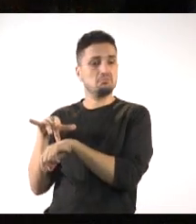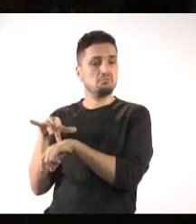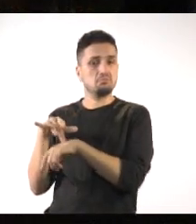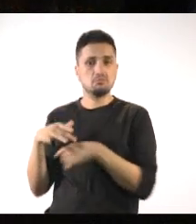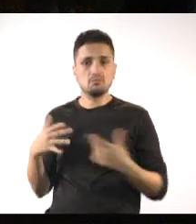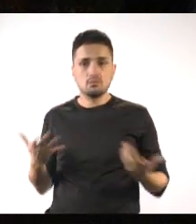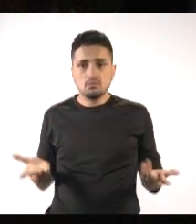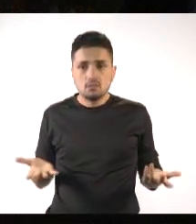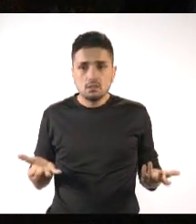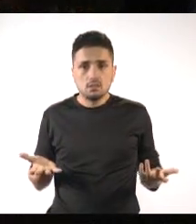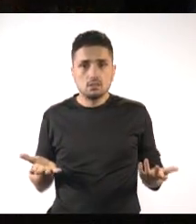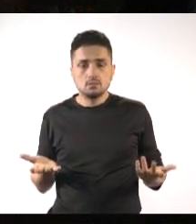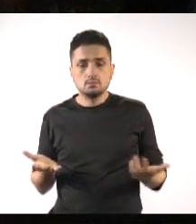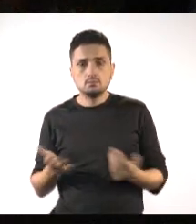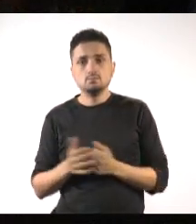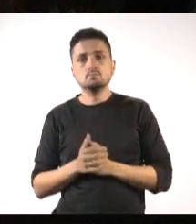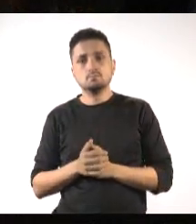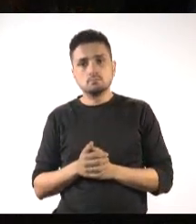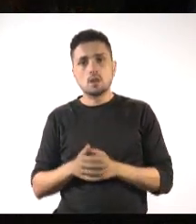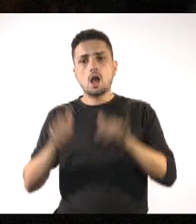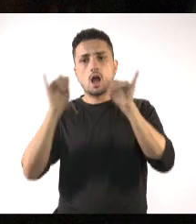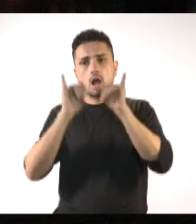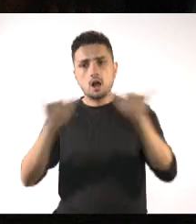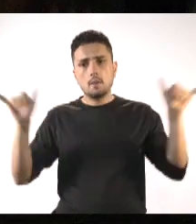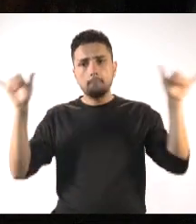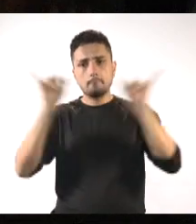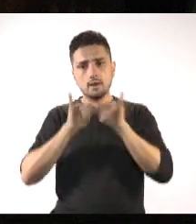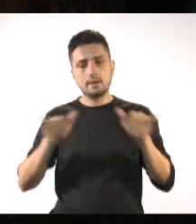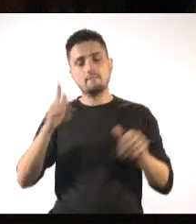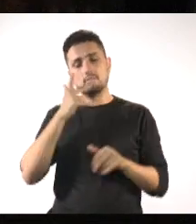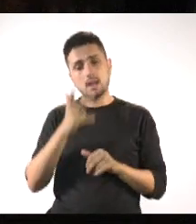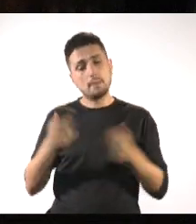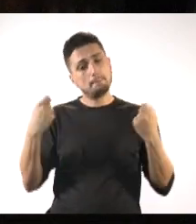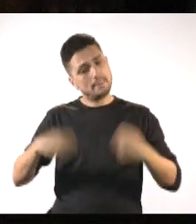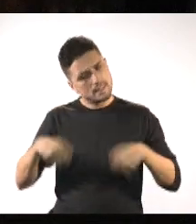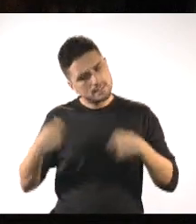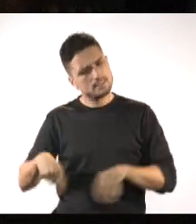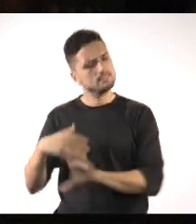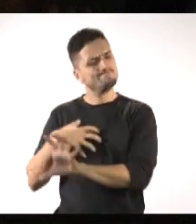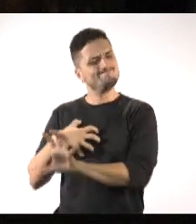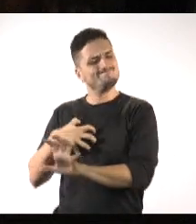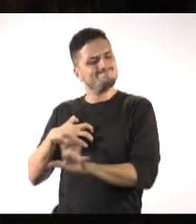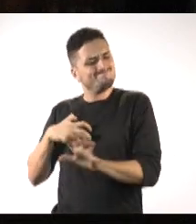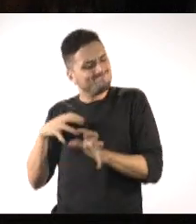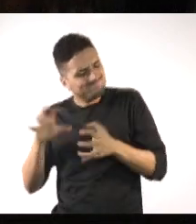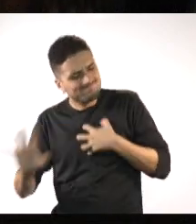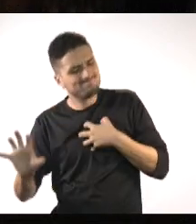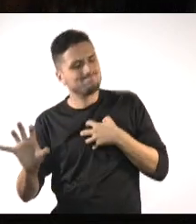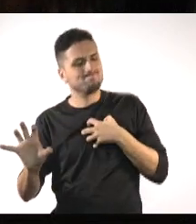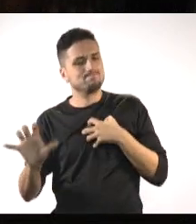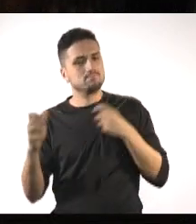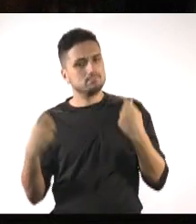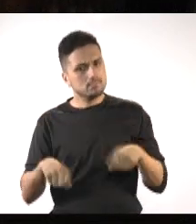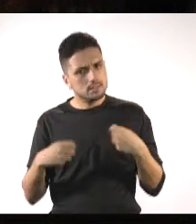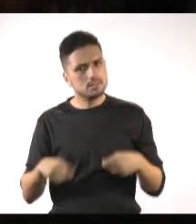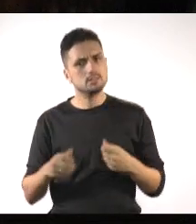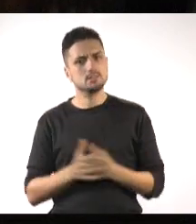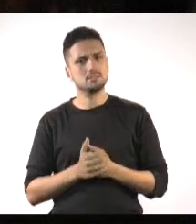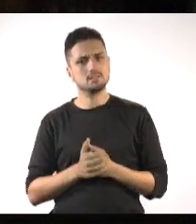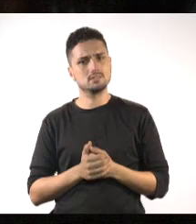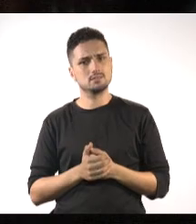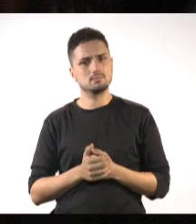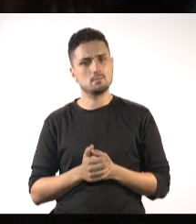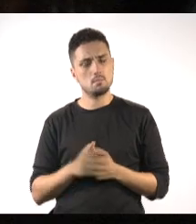não me atinge. E a campanha vem dizer, é preciso que você se deixe atingir para você não